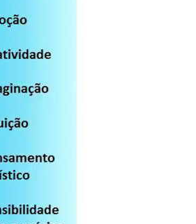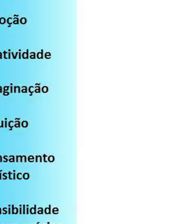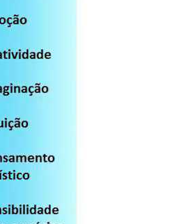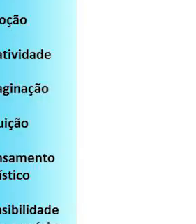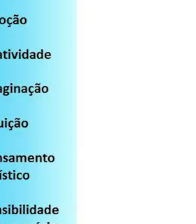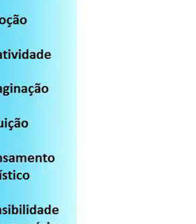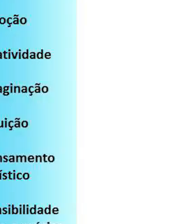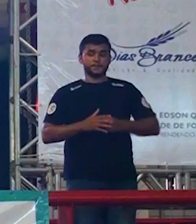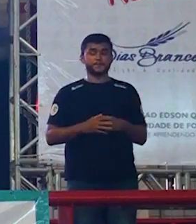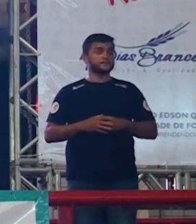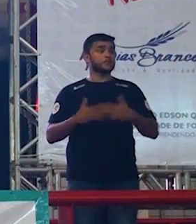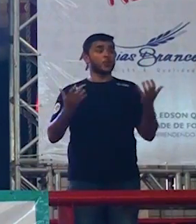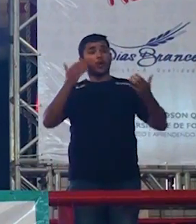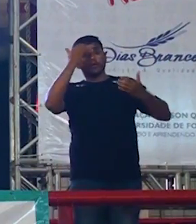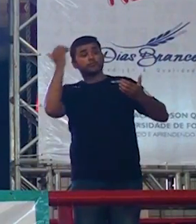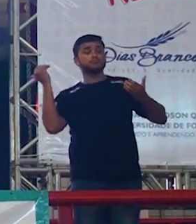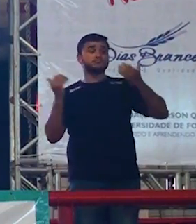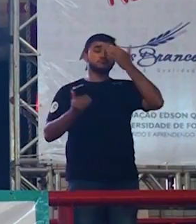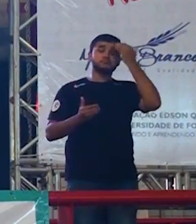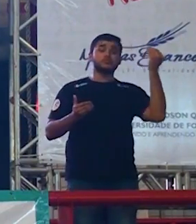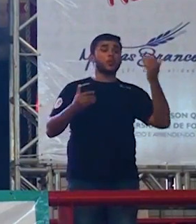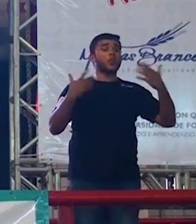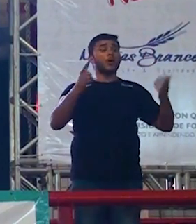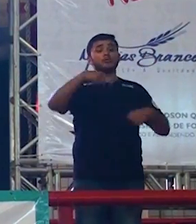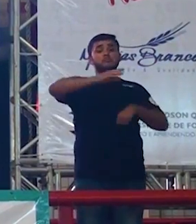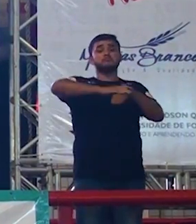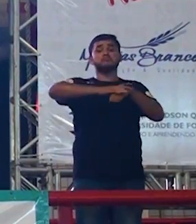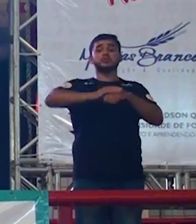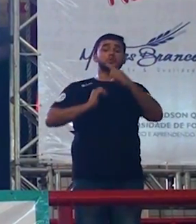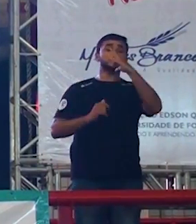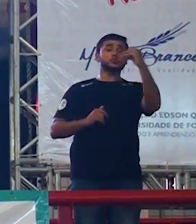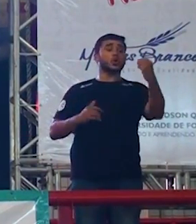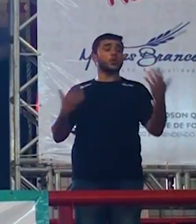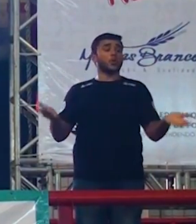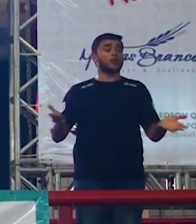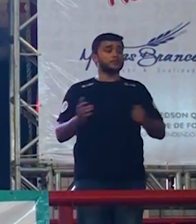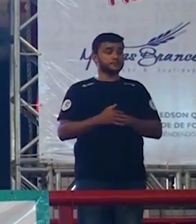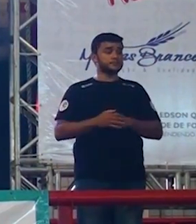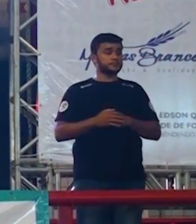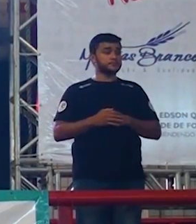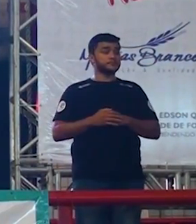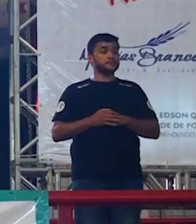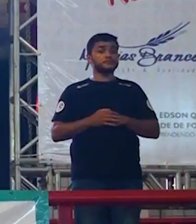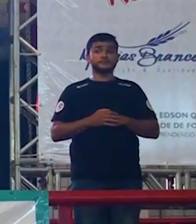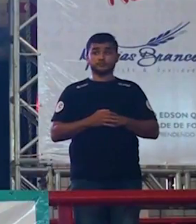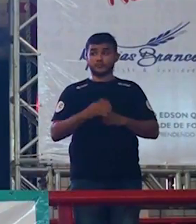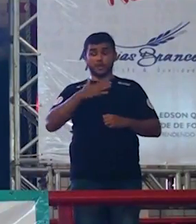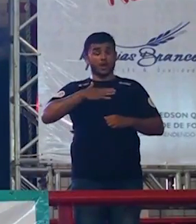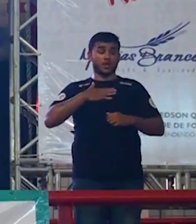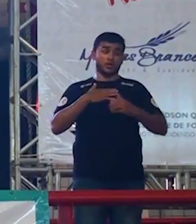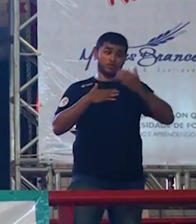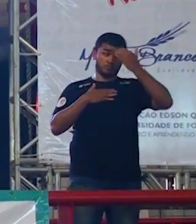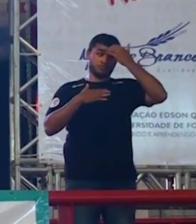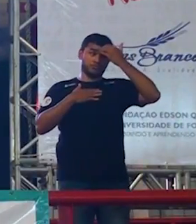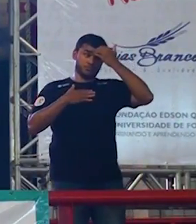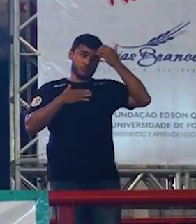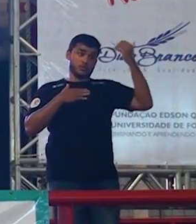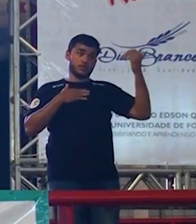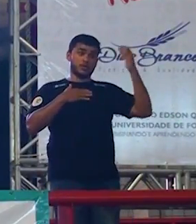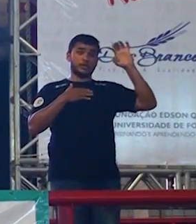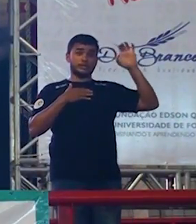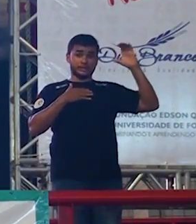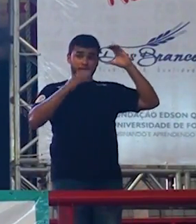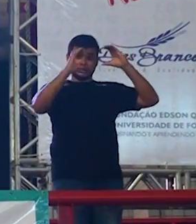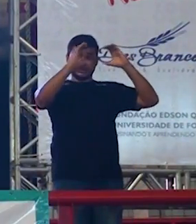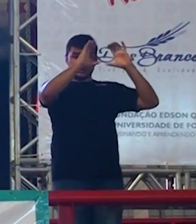é o lado que você se identificou mais? Com o lado direito ou esquerdo? Eu com o lado esquerdo. Eu sou mais o